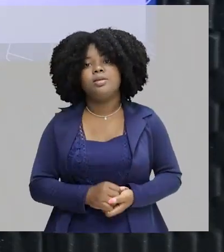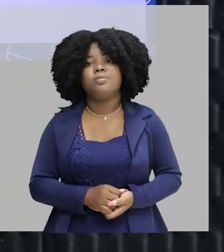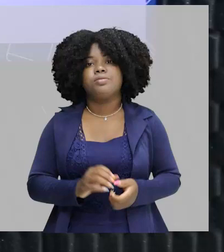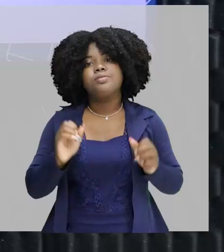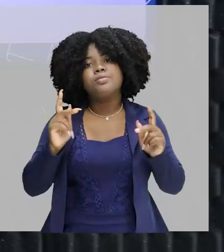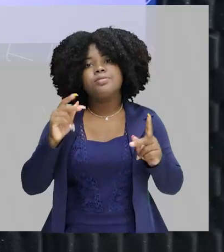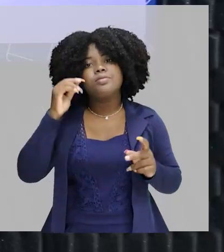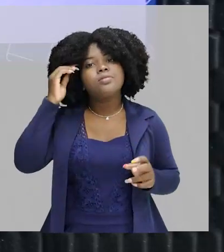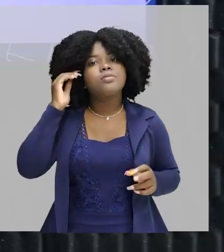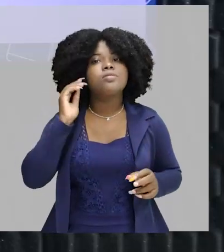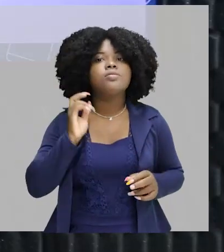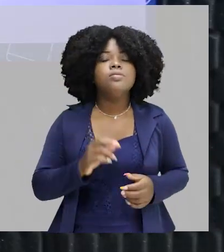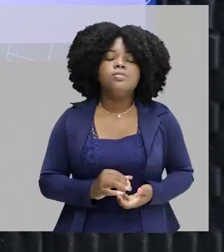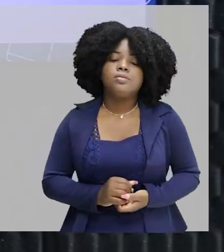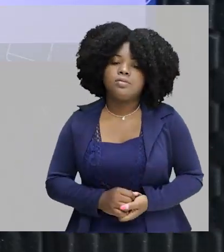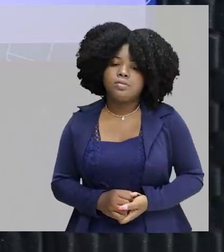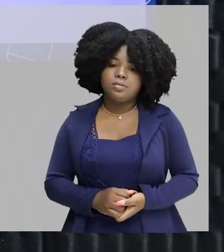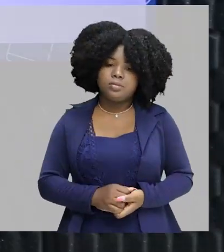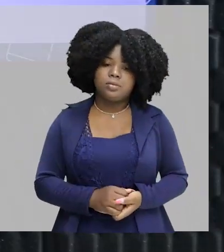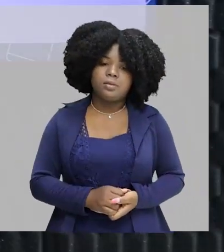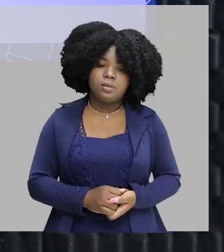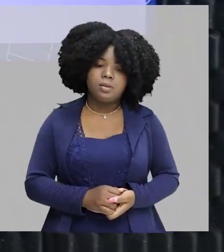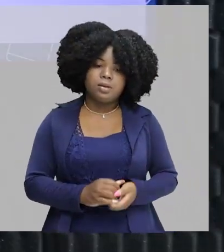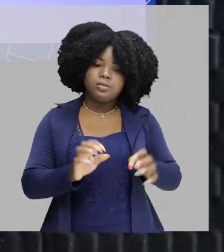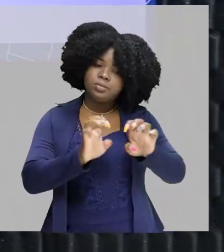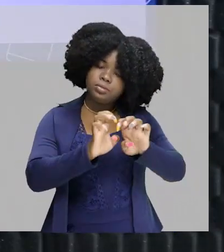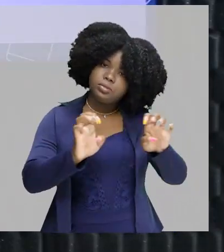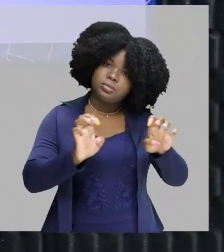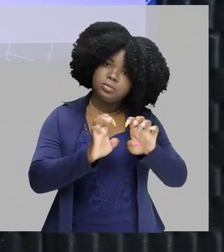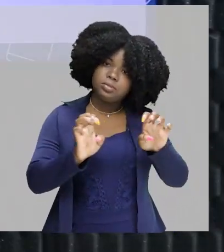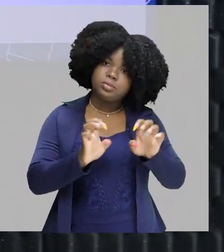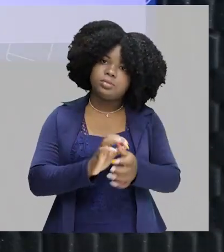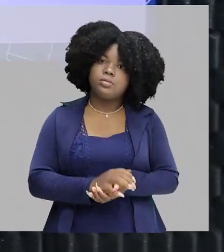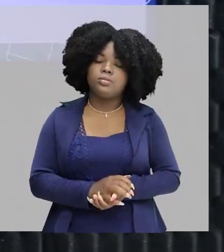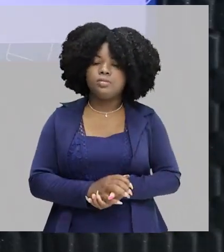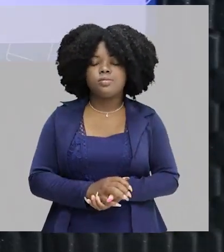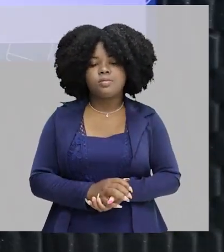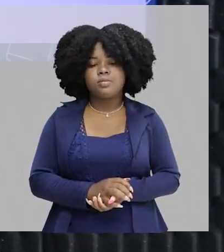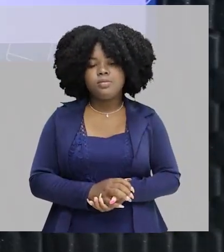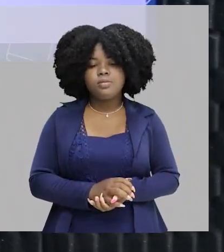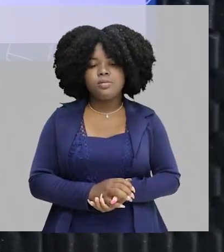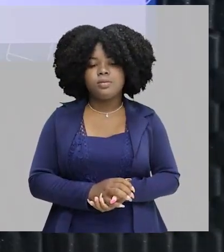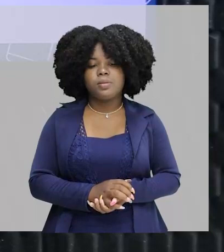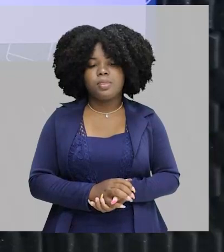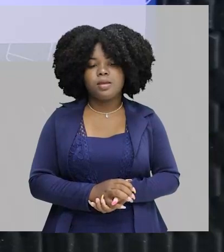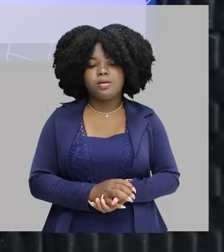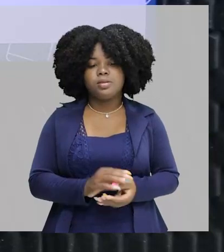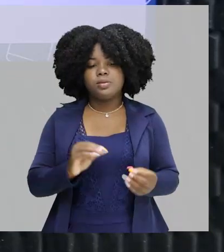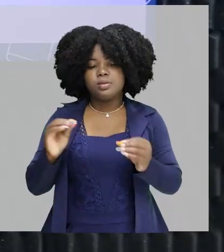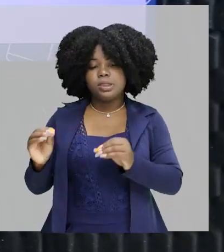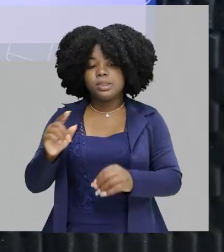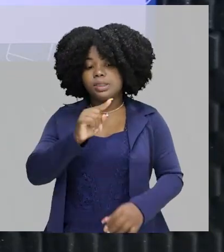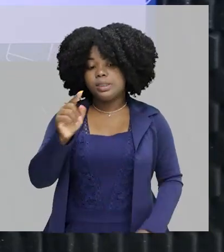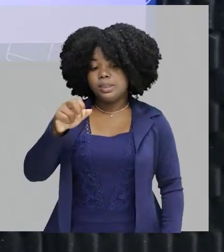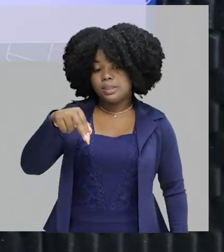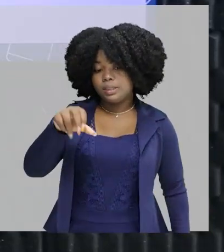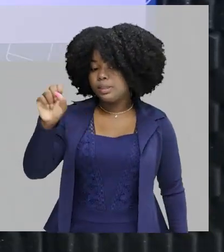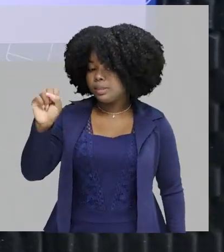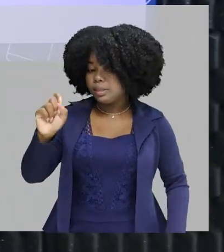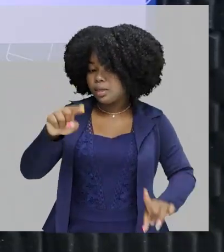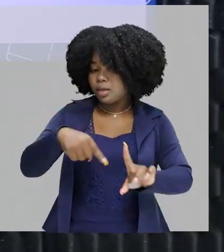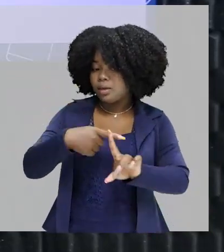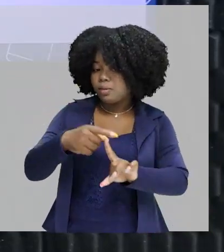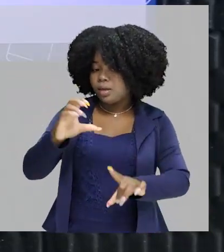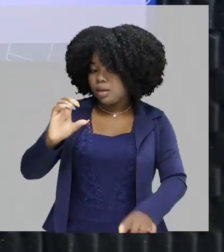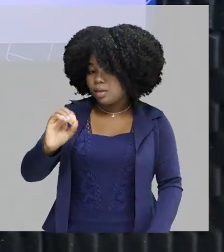química. Então a equação química para a reação é essa. É o sulfeto de